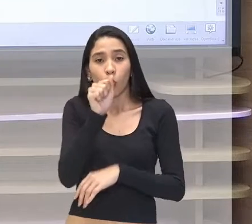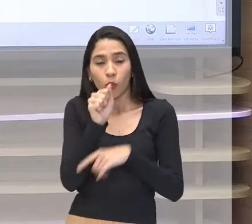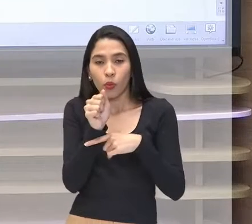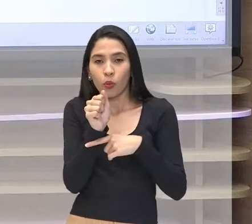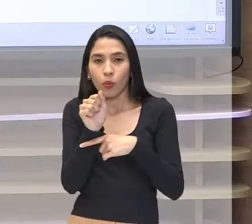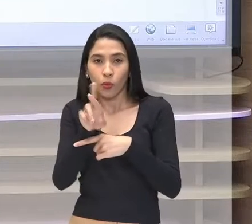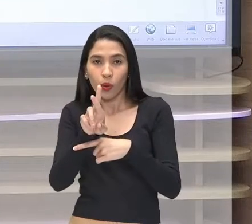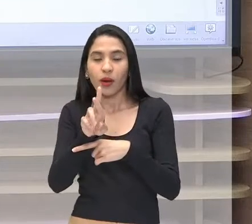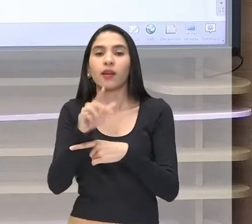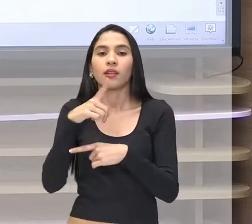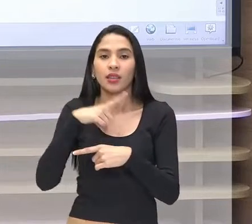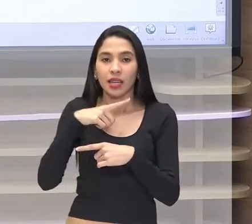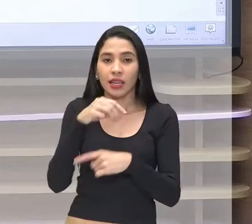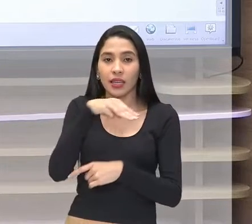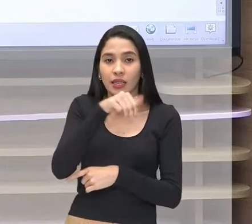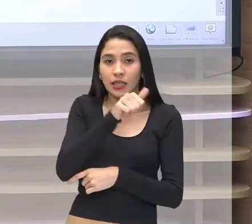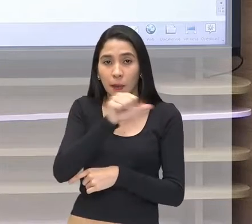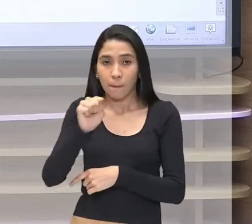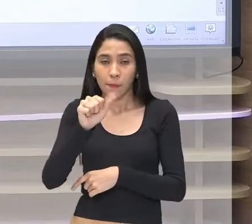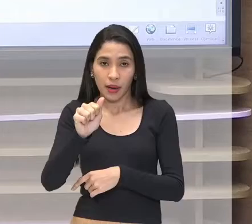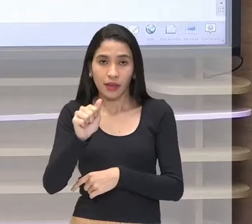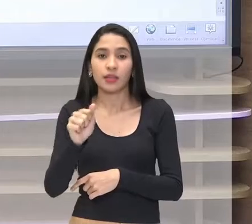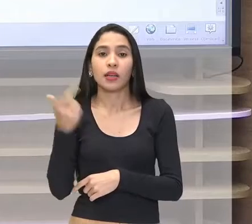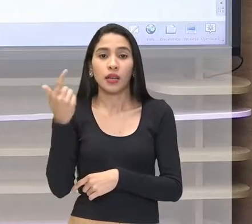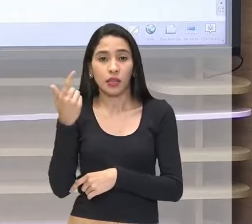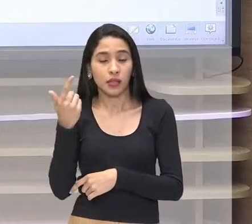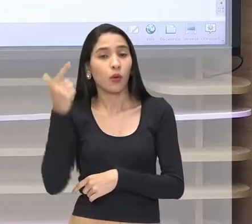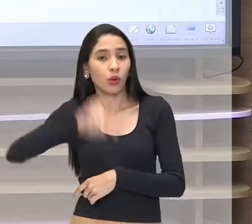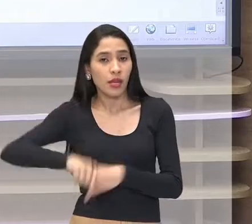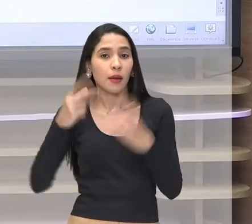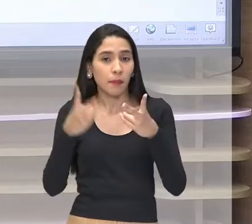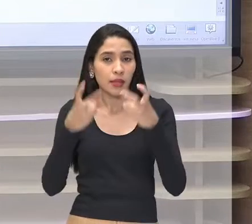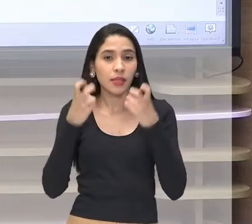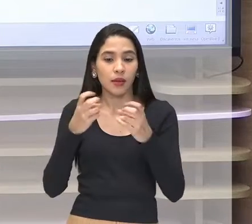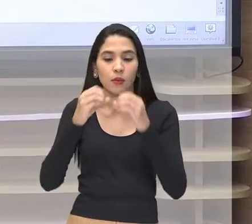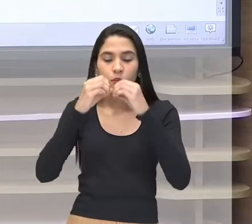ele possui massa. E a gente consegue perceber quando o